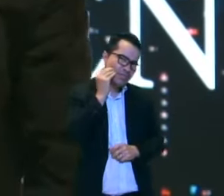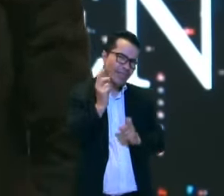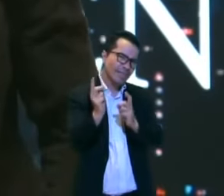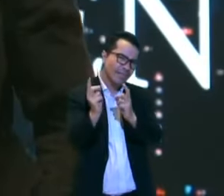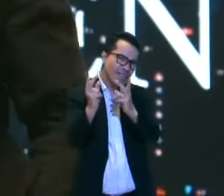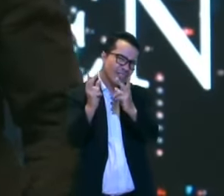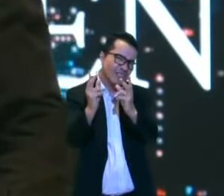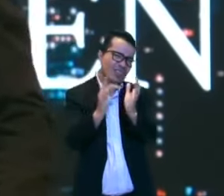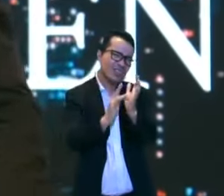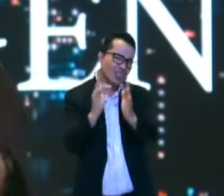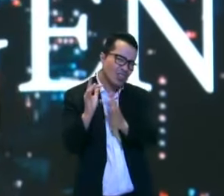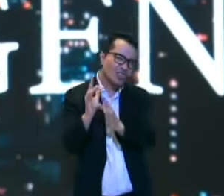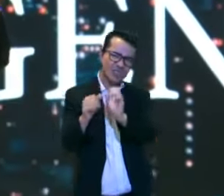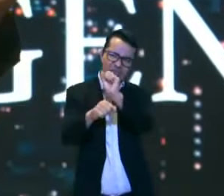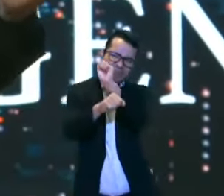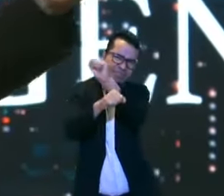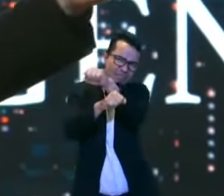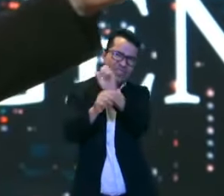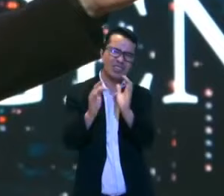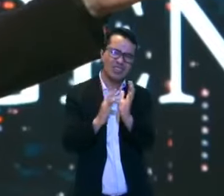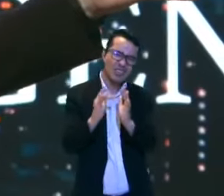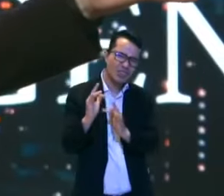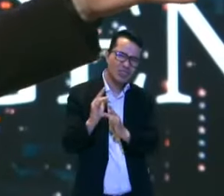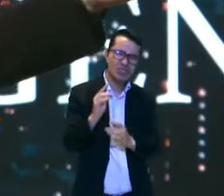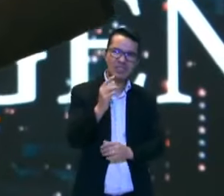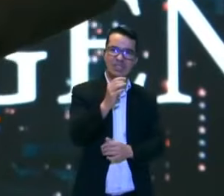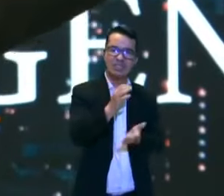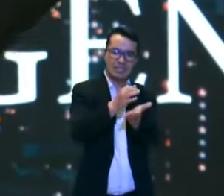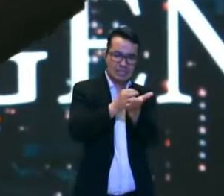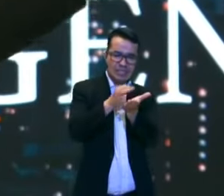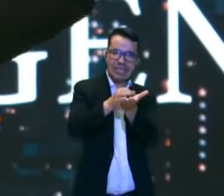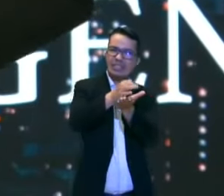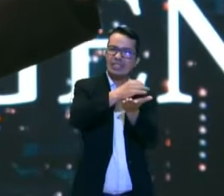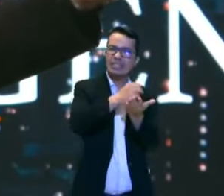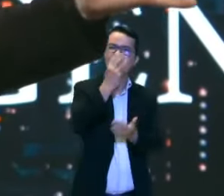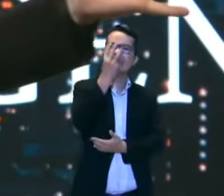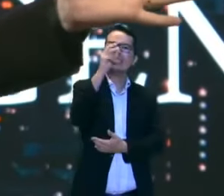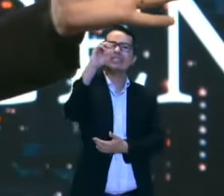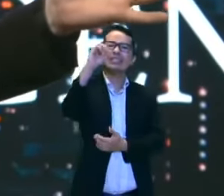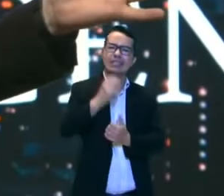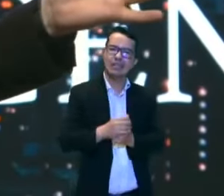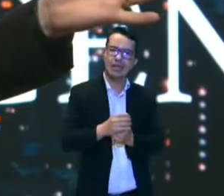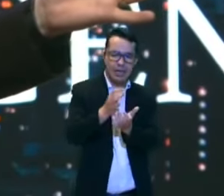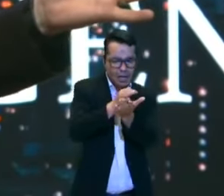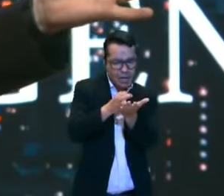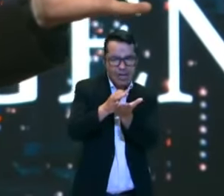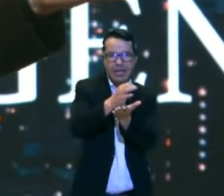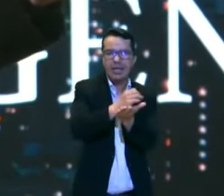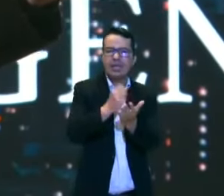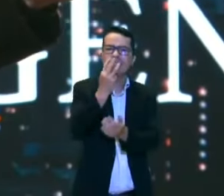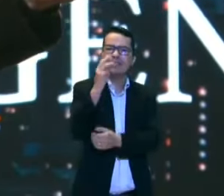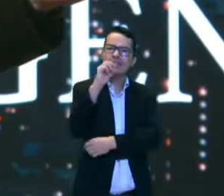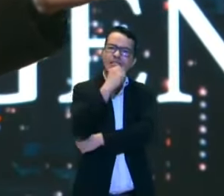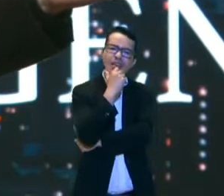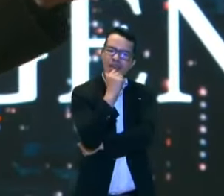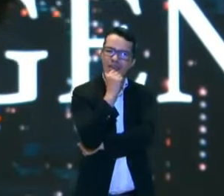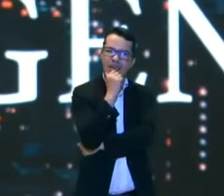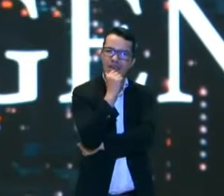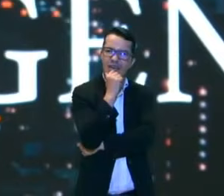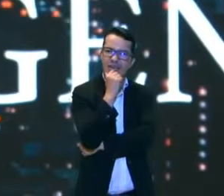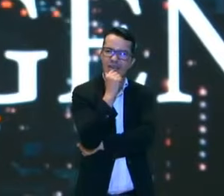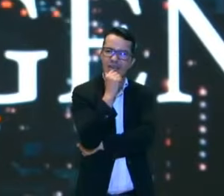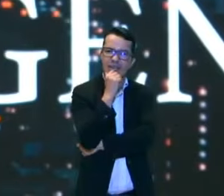de prata. Quando a gente lê na Bíblia parece uma fortuna, né? 30 moedas de prata. Não, era o que se pagava